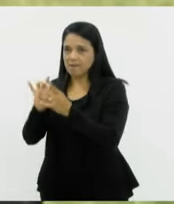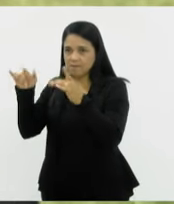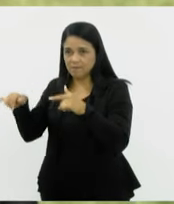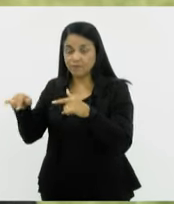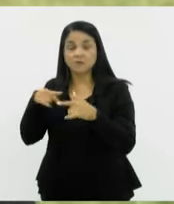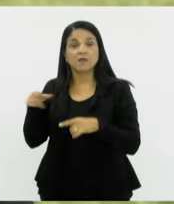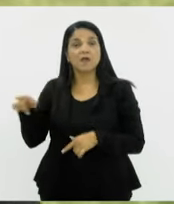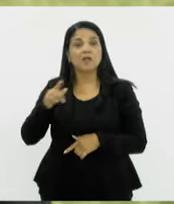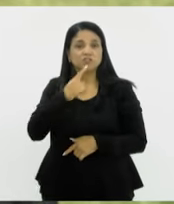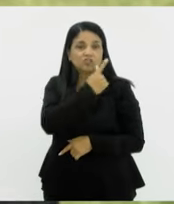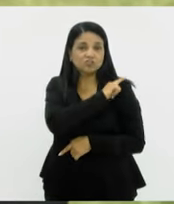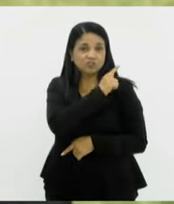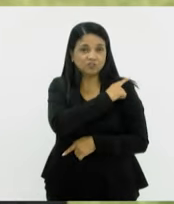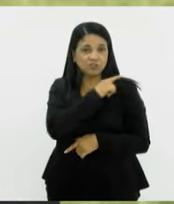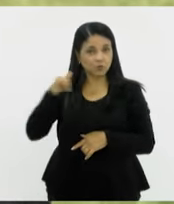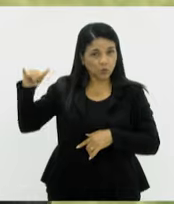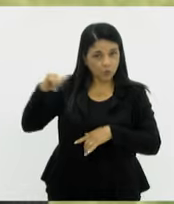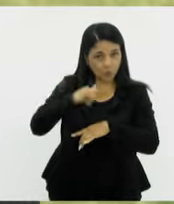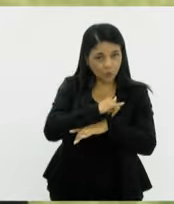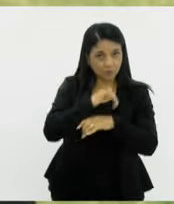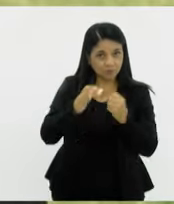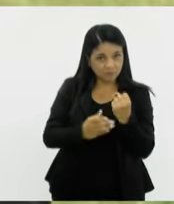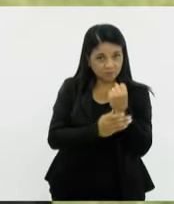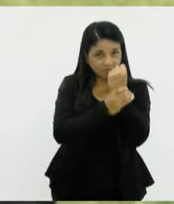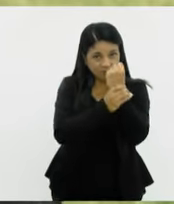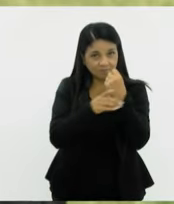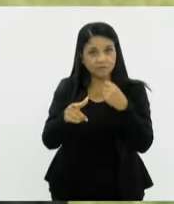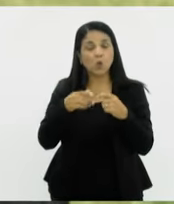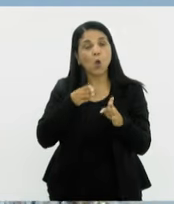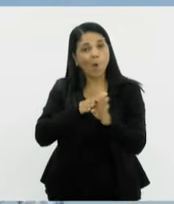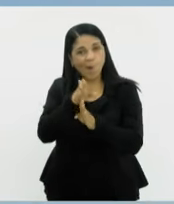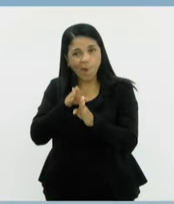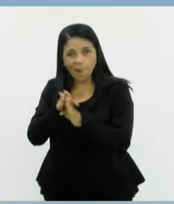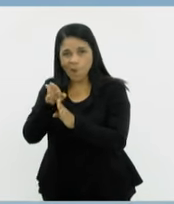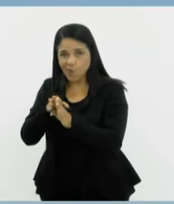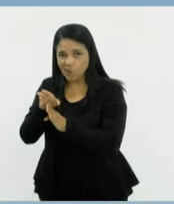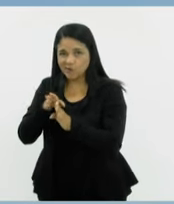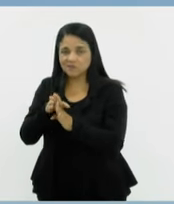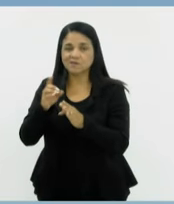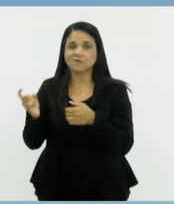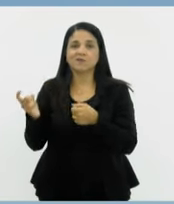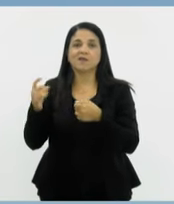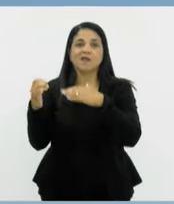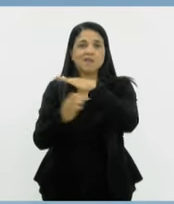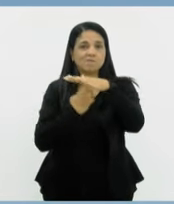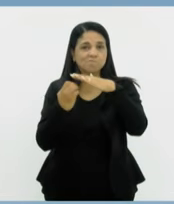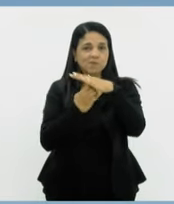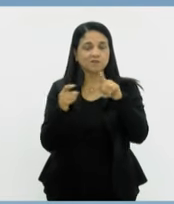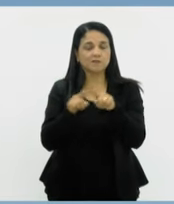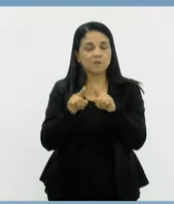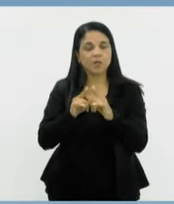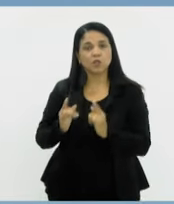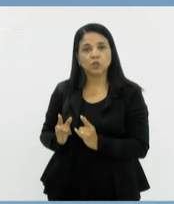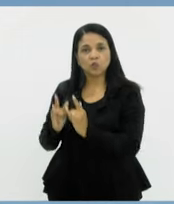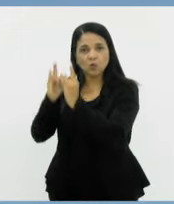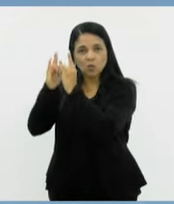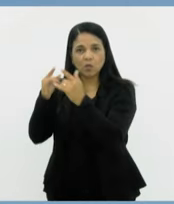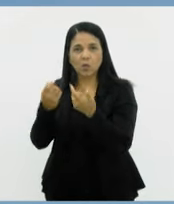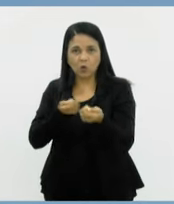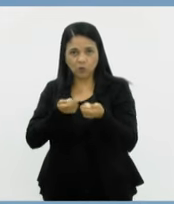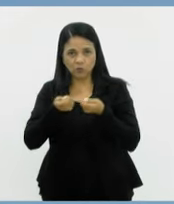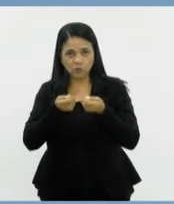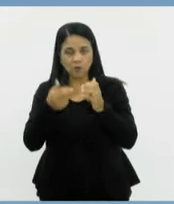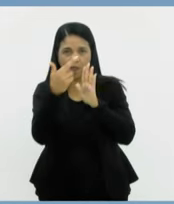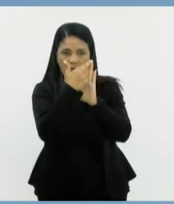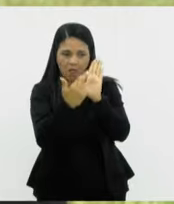do aeroporto, todas as ações são feitas de acordo com a orientação da concessionária e da torre de controle e seguem as